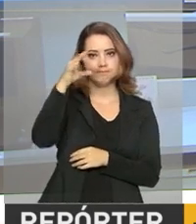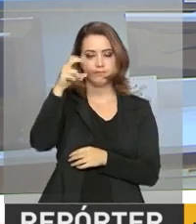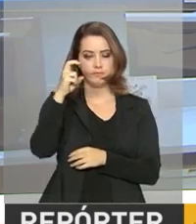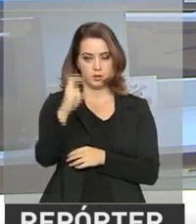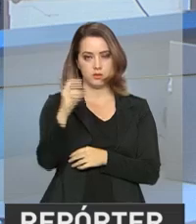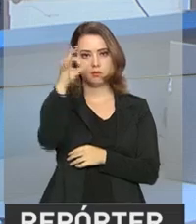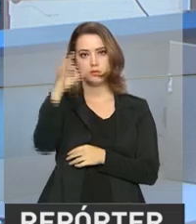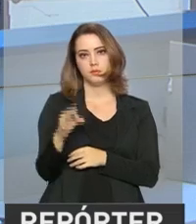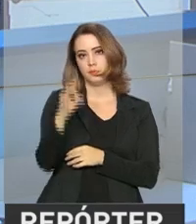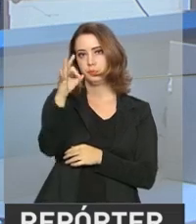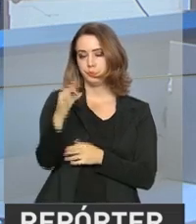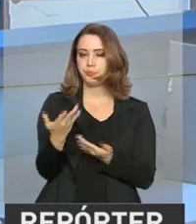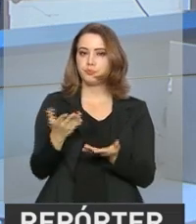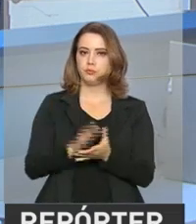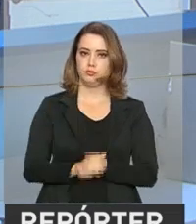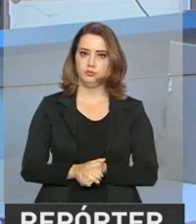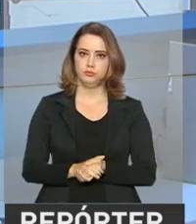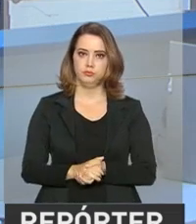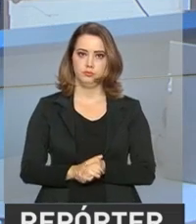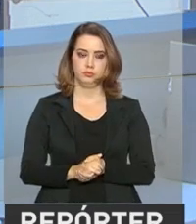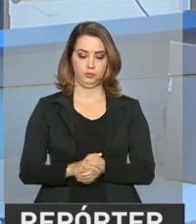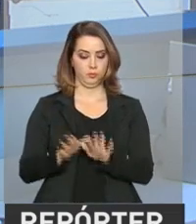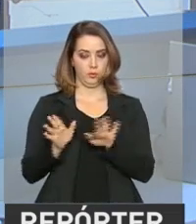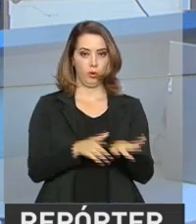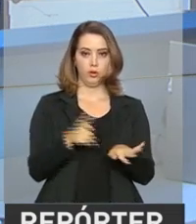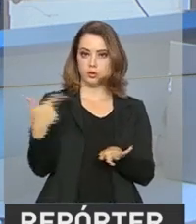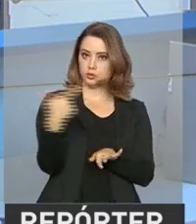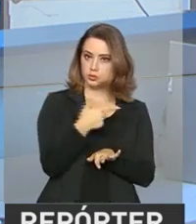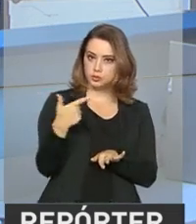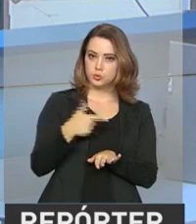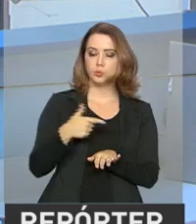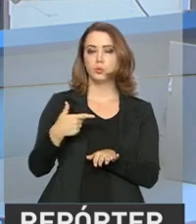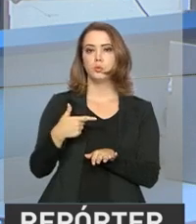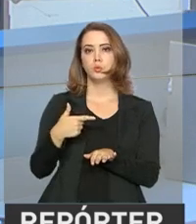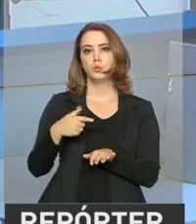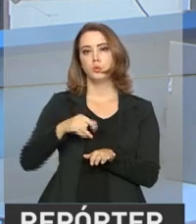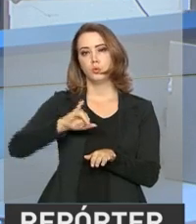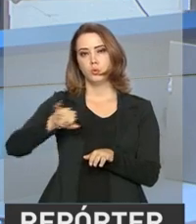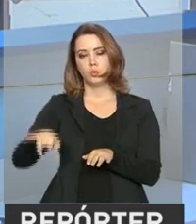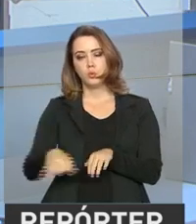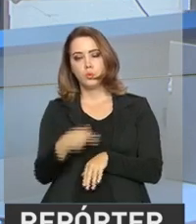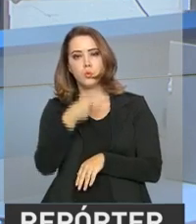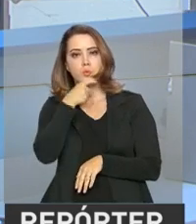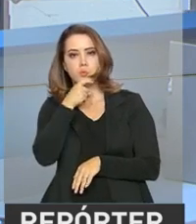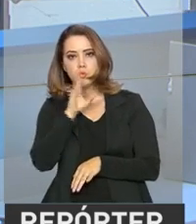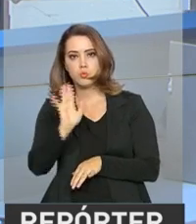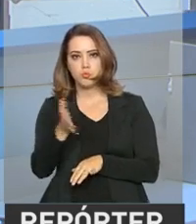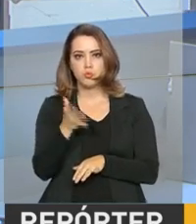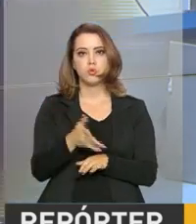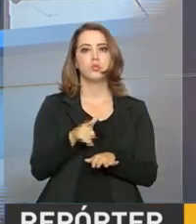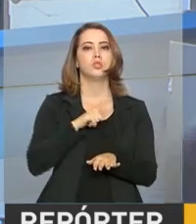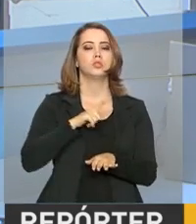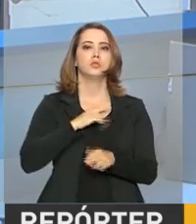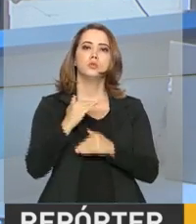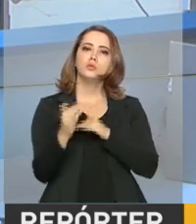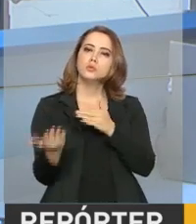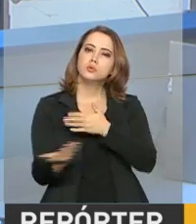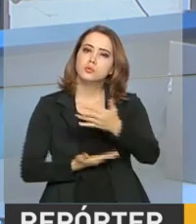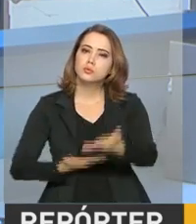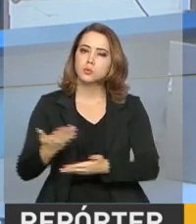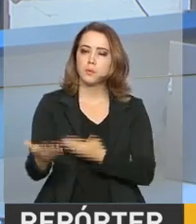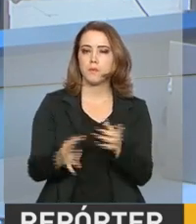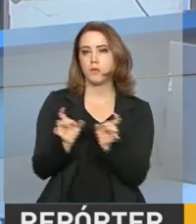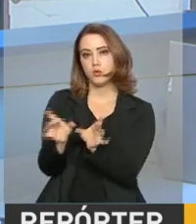semana passada e nas duas primeiras semanas de Julho a balança comercial brasileira registrou um superavit de 1